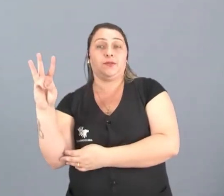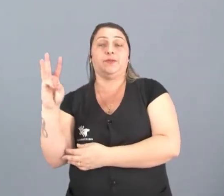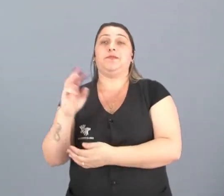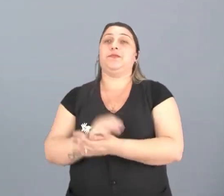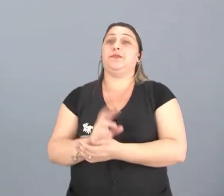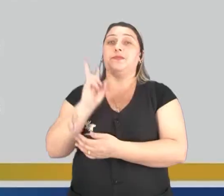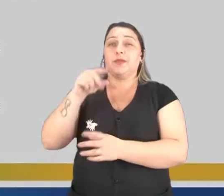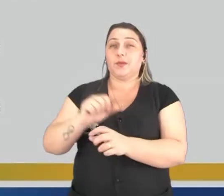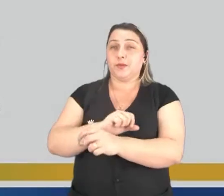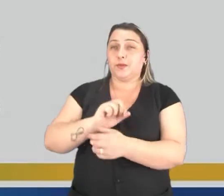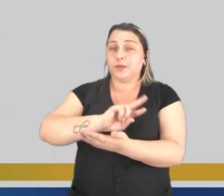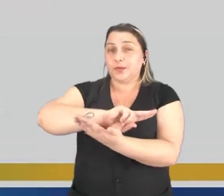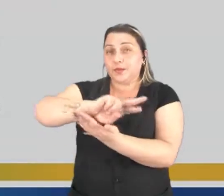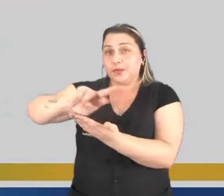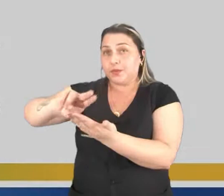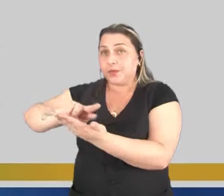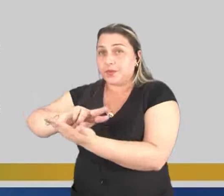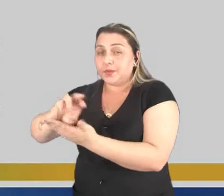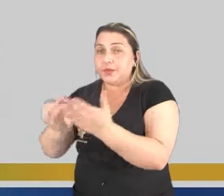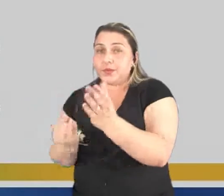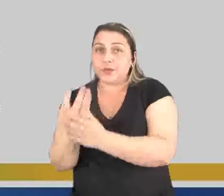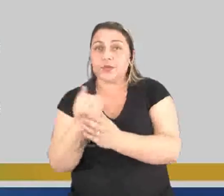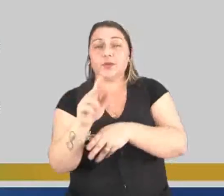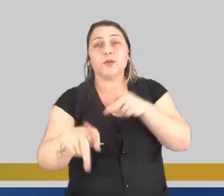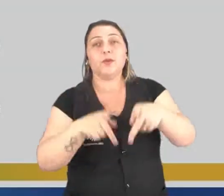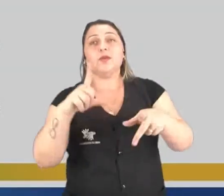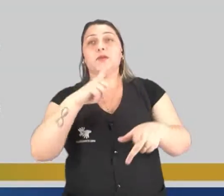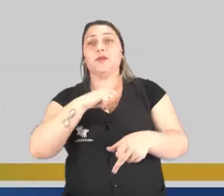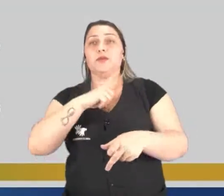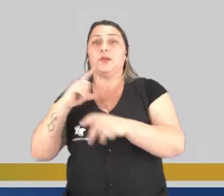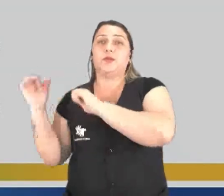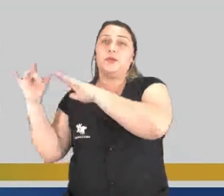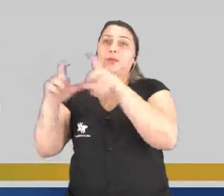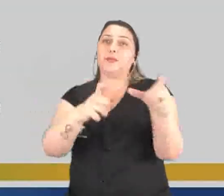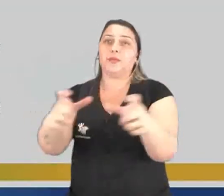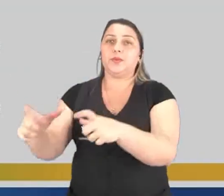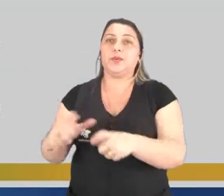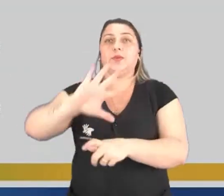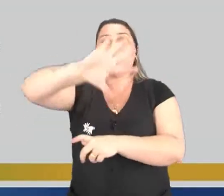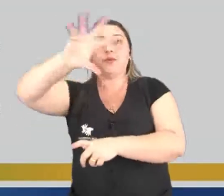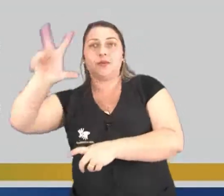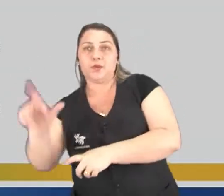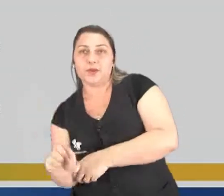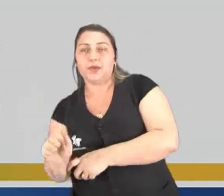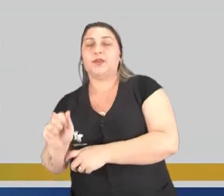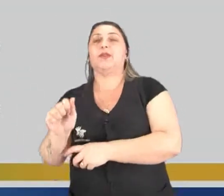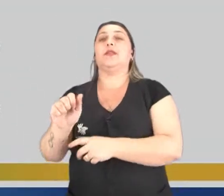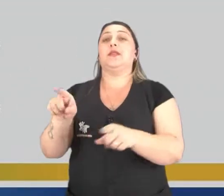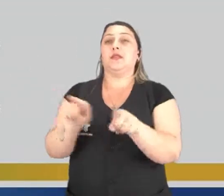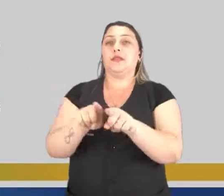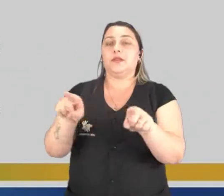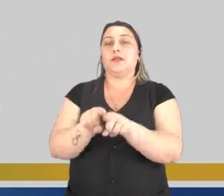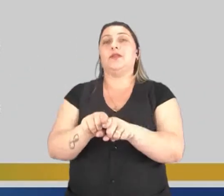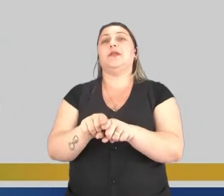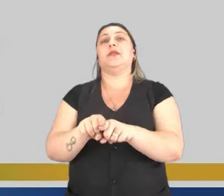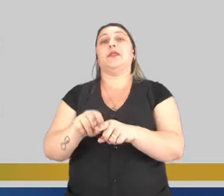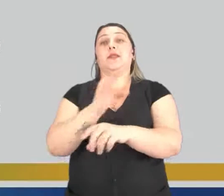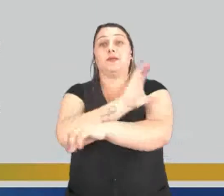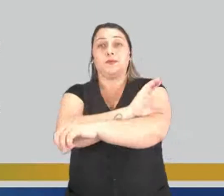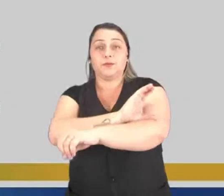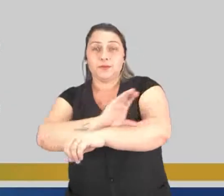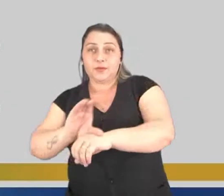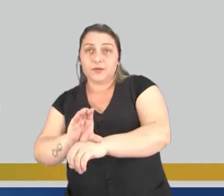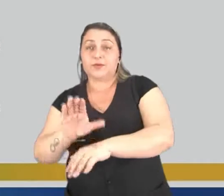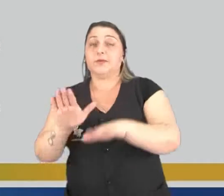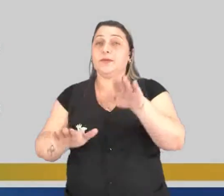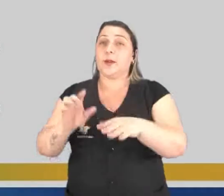da diversidade, né, de origens que esses povos tinham, vindos de vários lugares da África, esse traço dessa cultura deles,